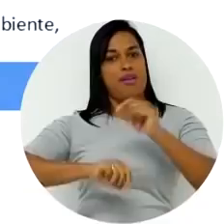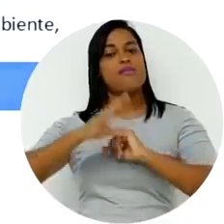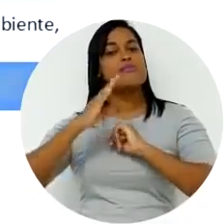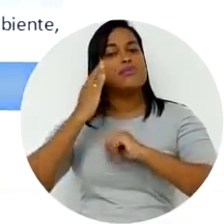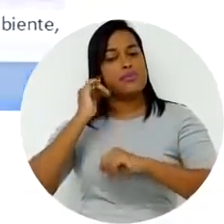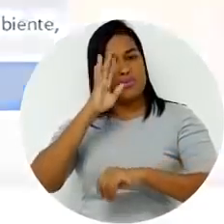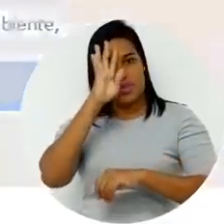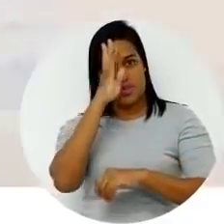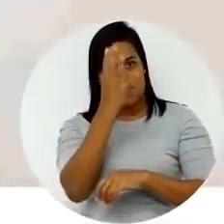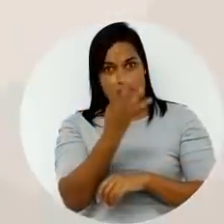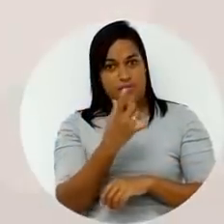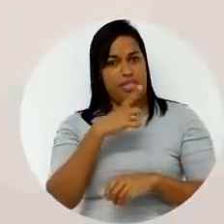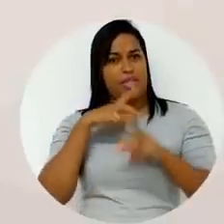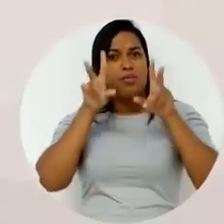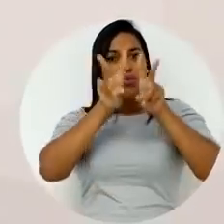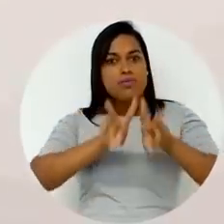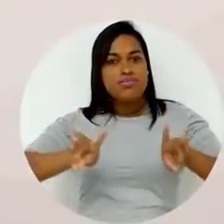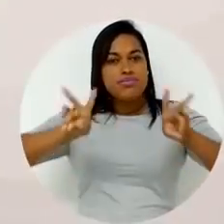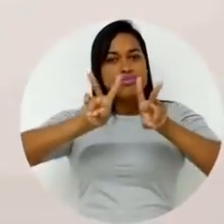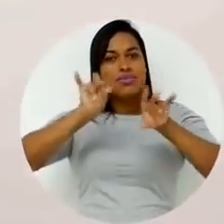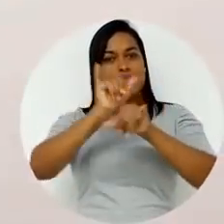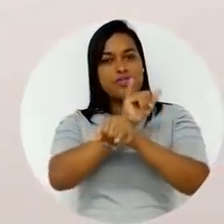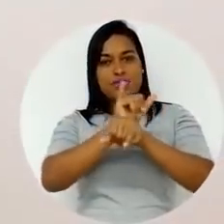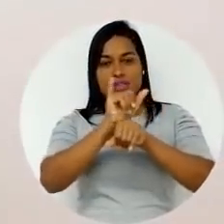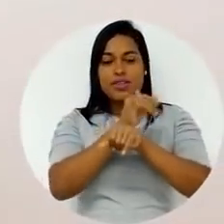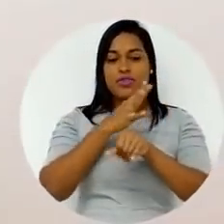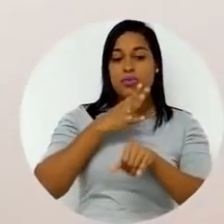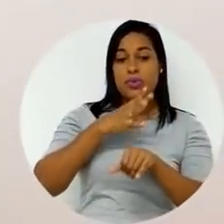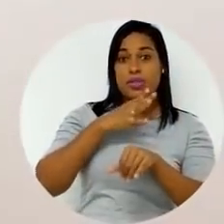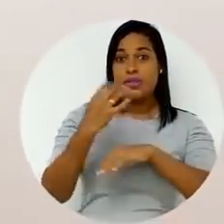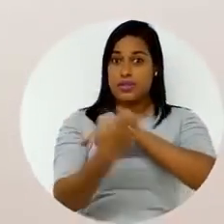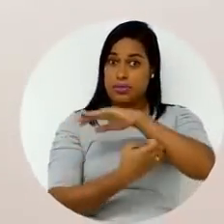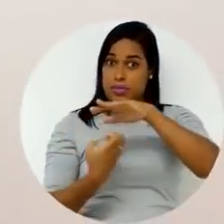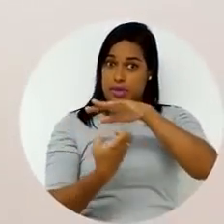decidir. Ter uma visão estratégica, conhecer a empresa